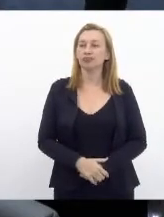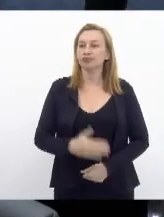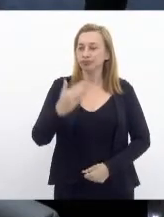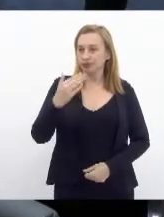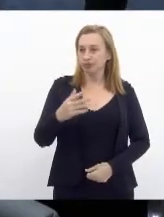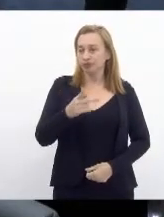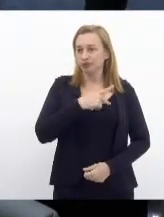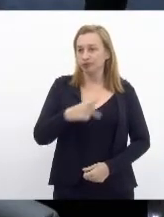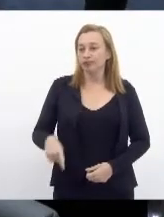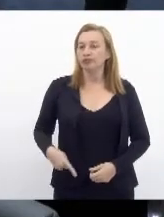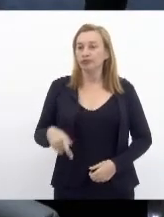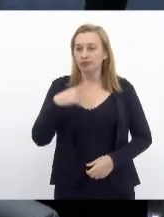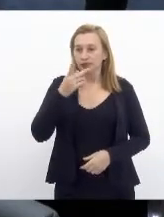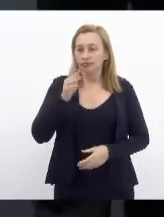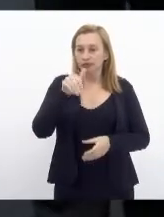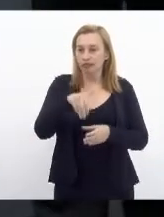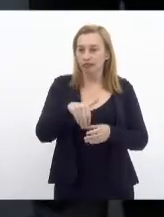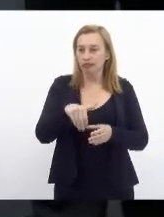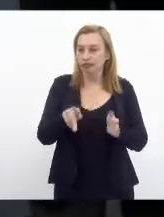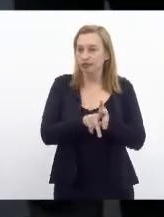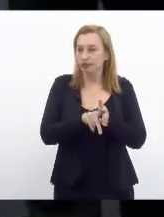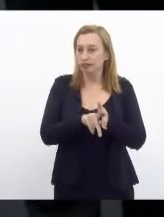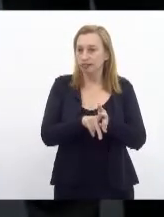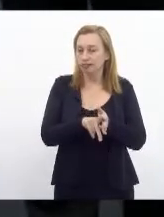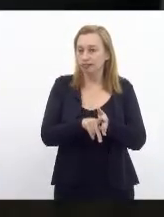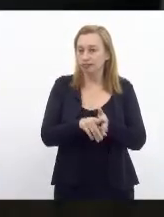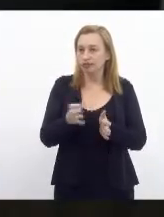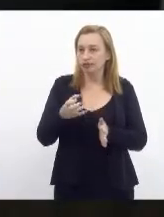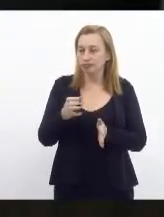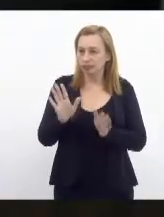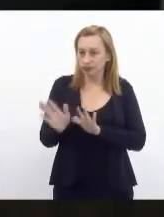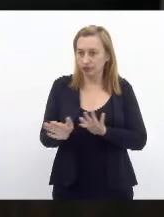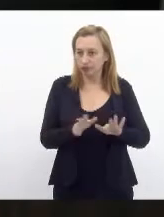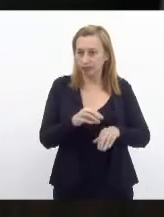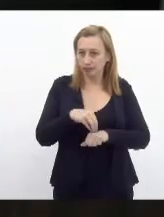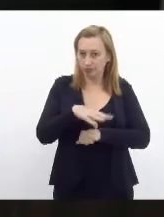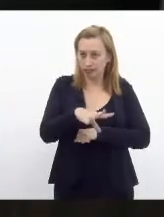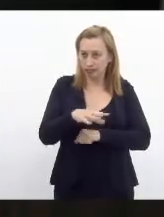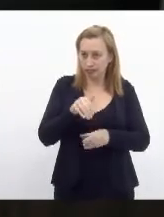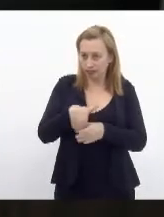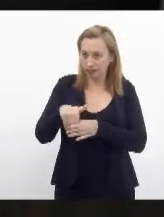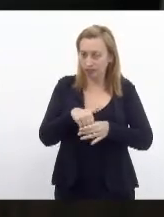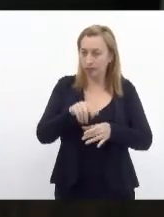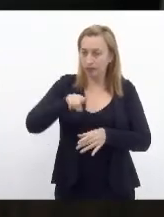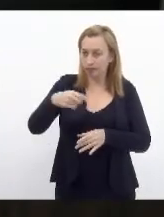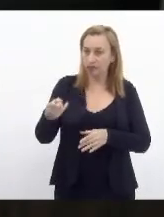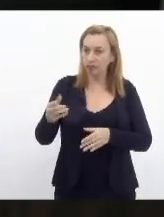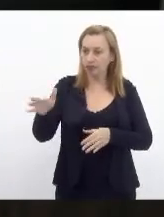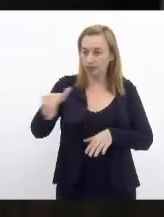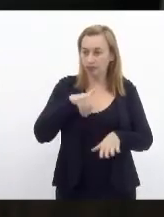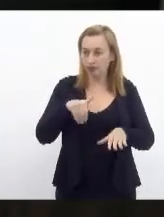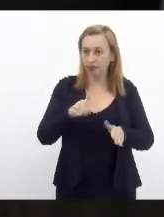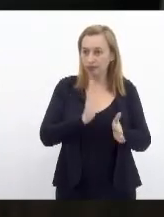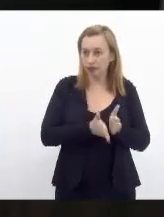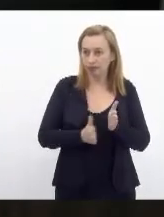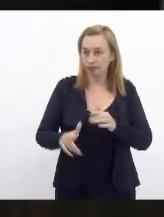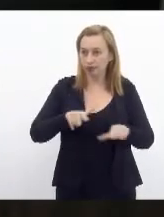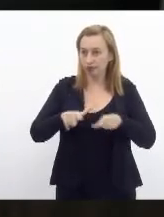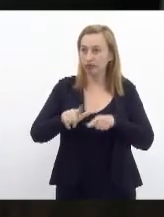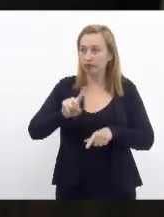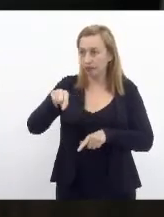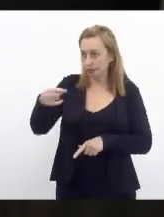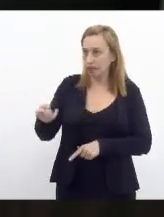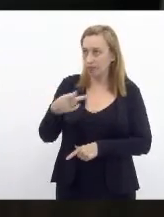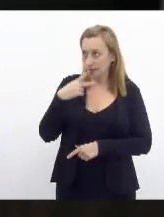Presidente, para a declaração do projeto do meu projeto anterior e abrir... Eu vou votar a indicação, em seguida vou chamar os trabalhos à ordem e aí Vossa